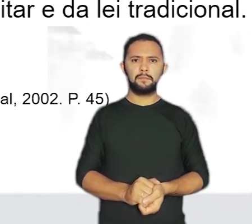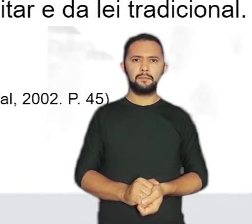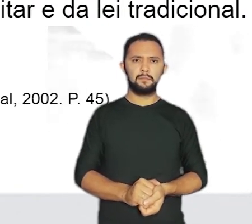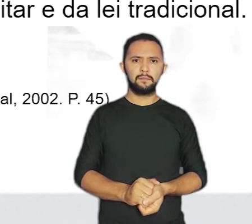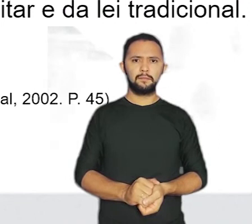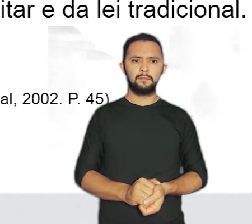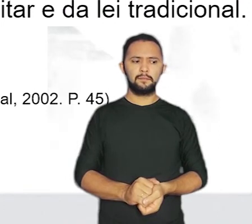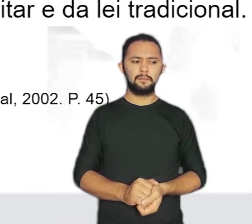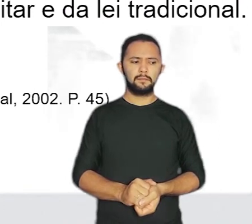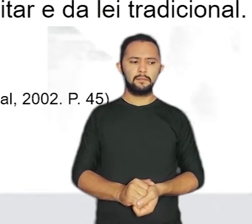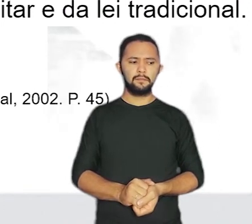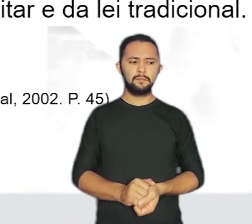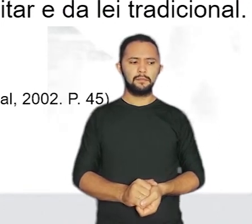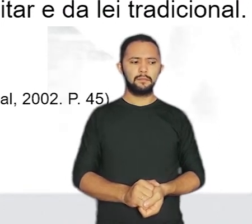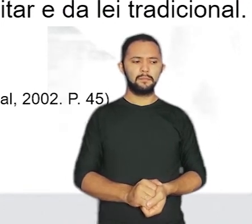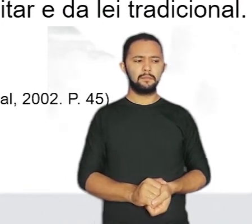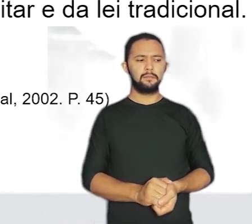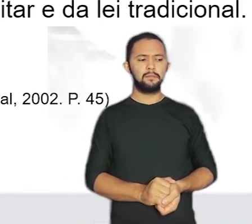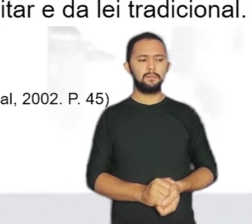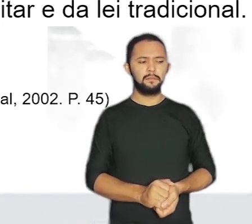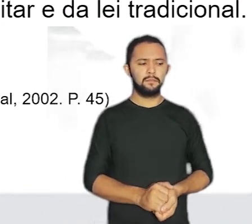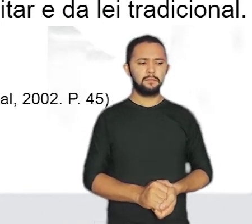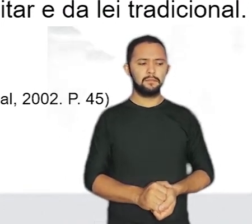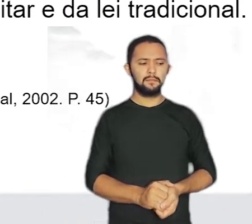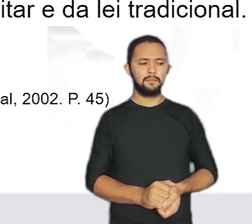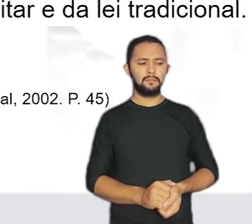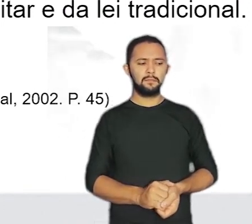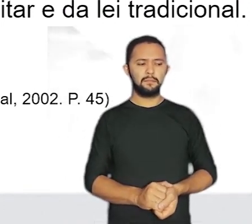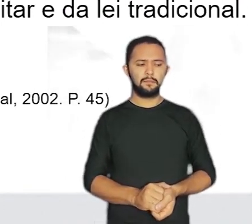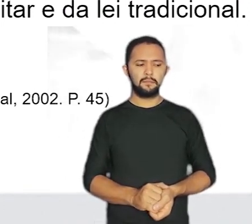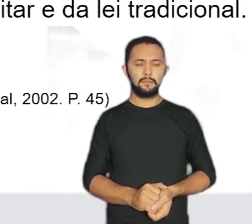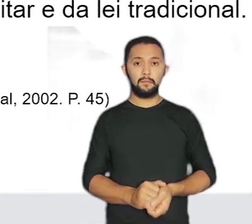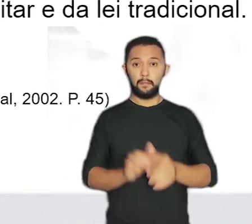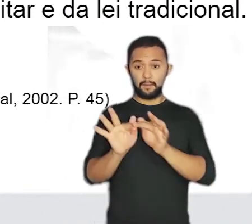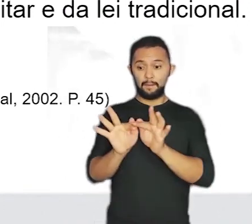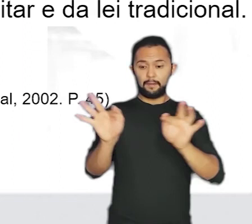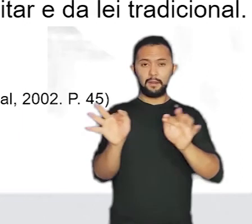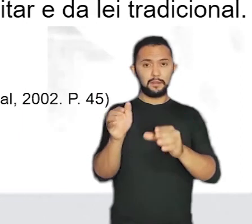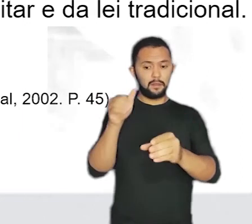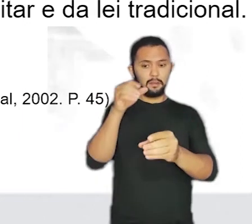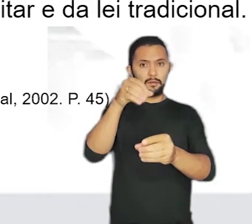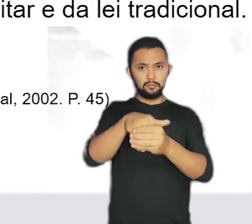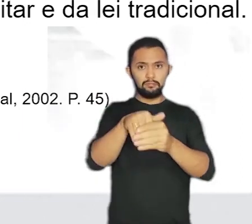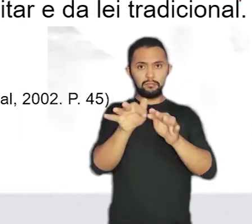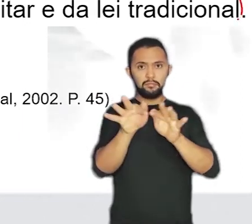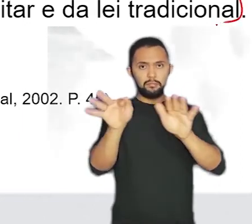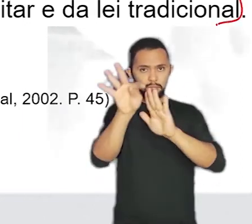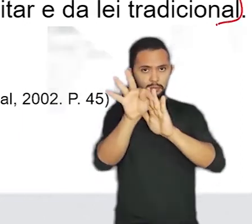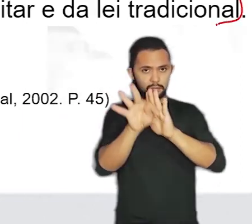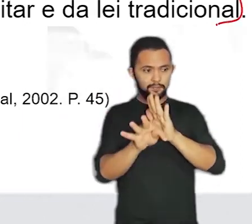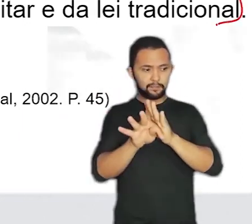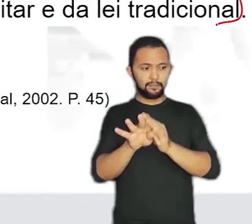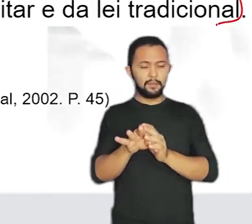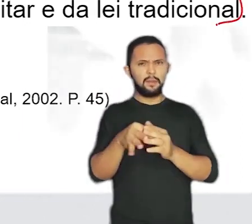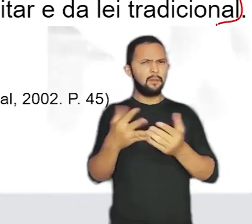oração subordinada, tá? Vamos identificar, ó, tá aqui a expressão, o senhor da força militar e da lei